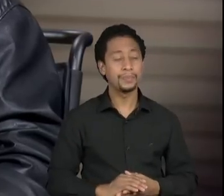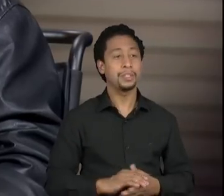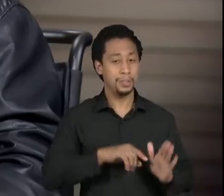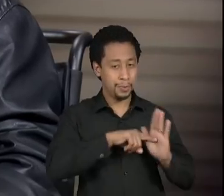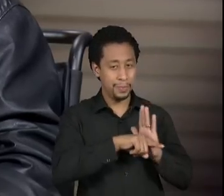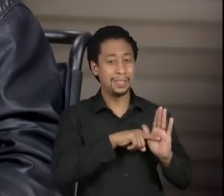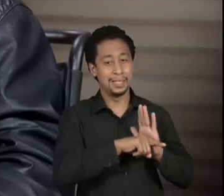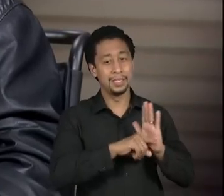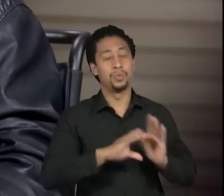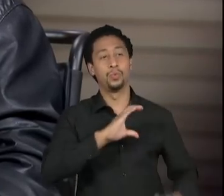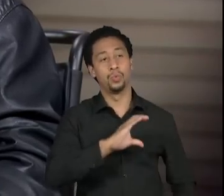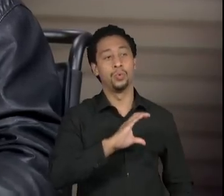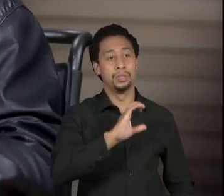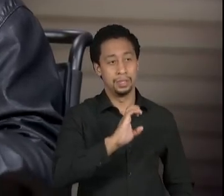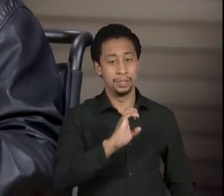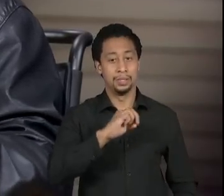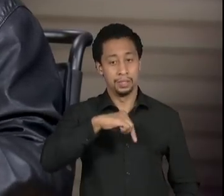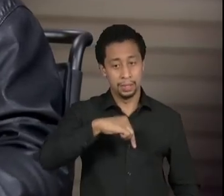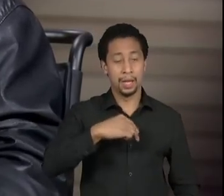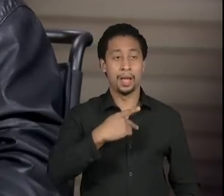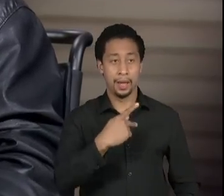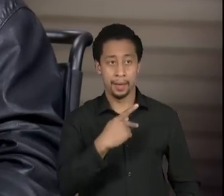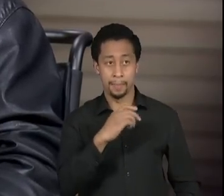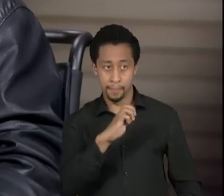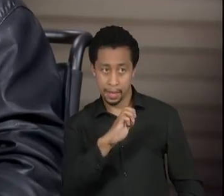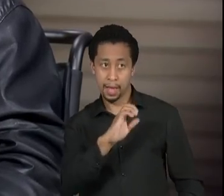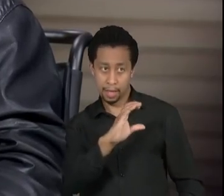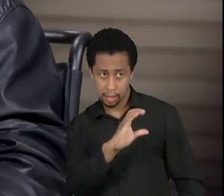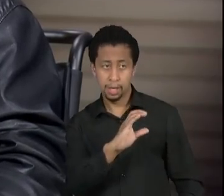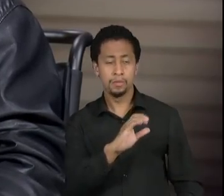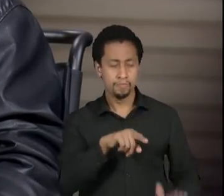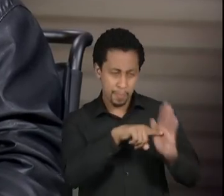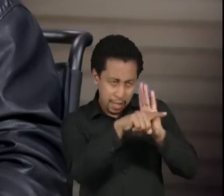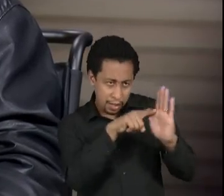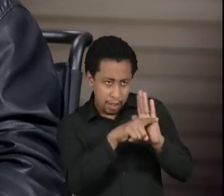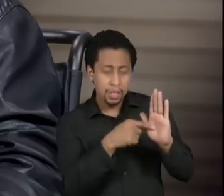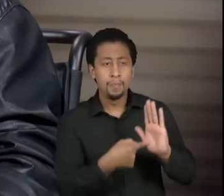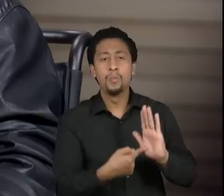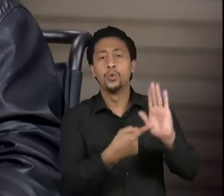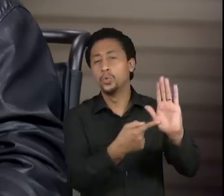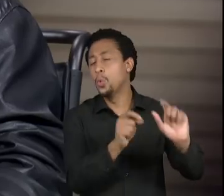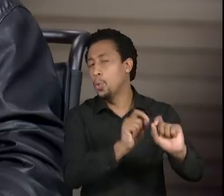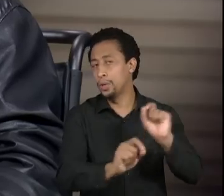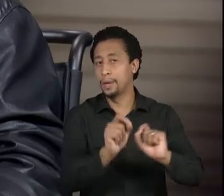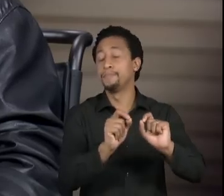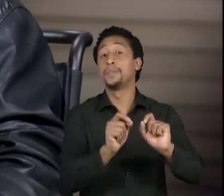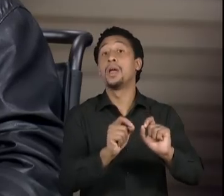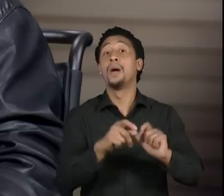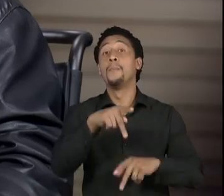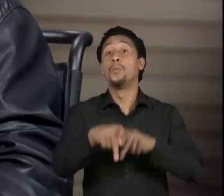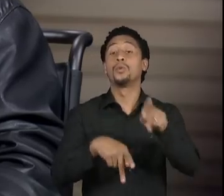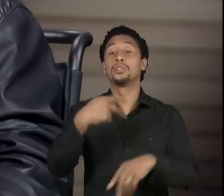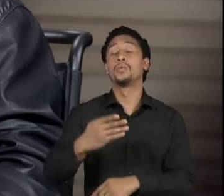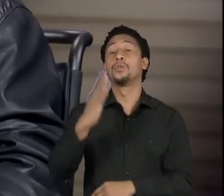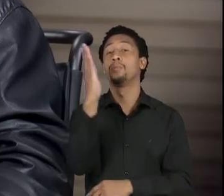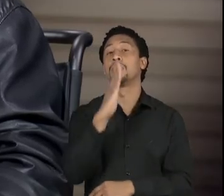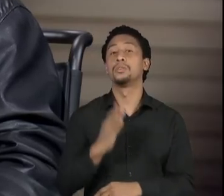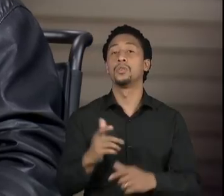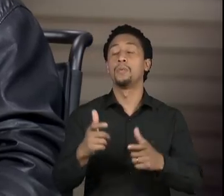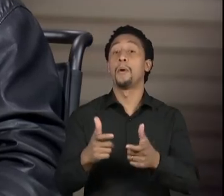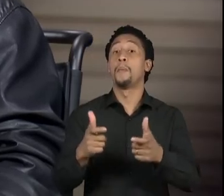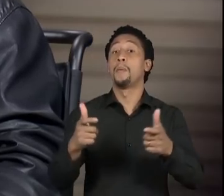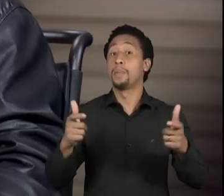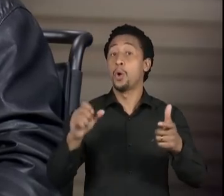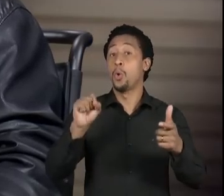Ação Educativa, e com uma amostra de toda a população brasileira, e constatamos que 80% dos pais são